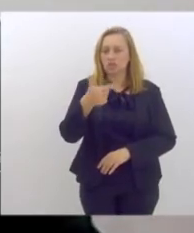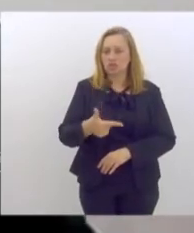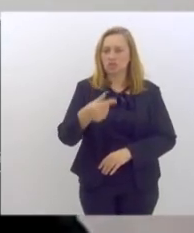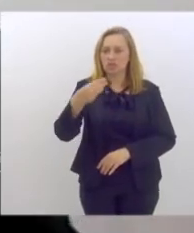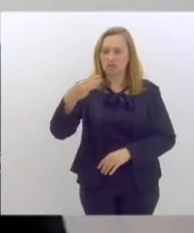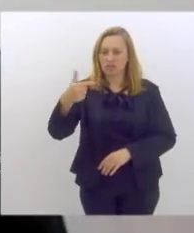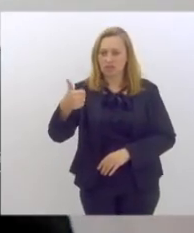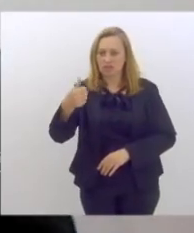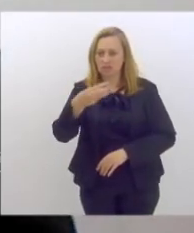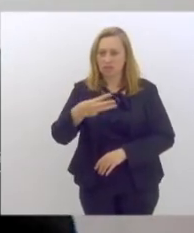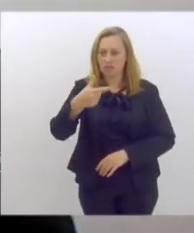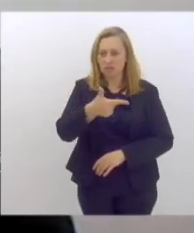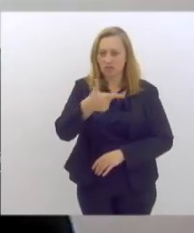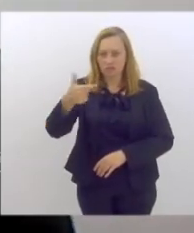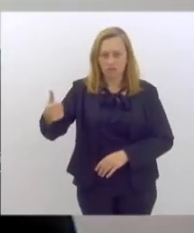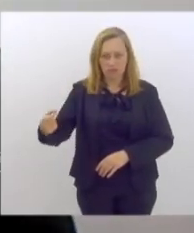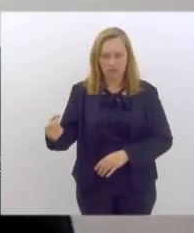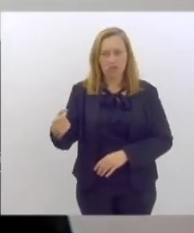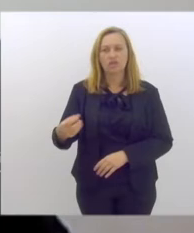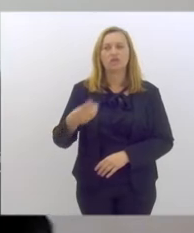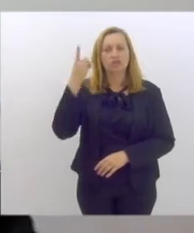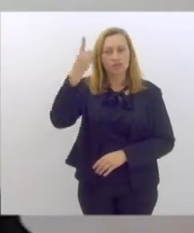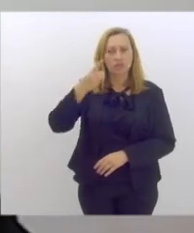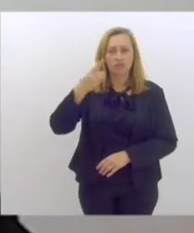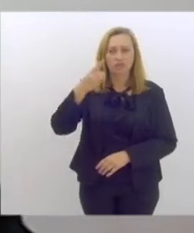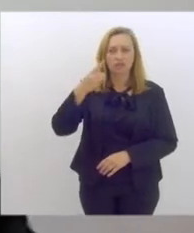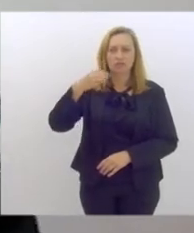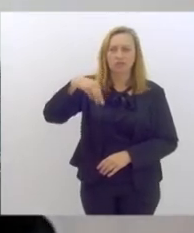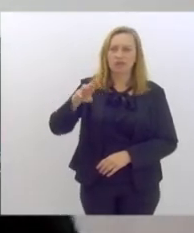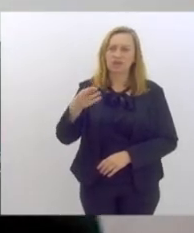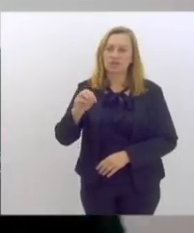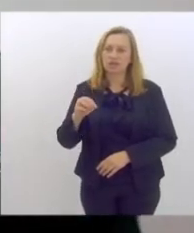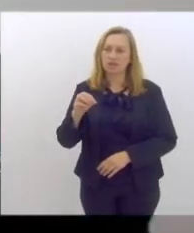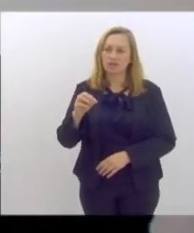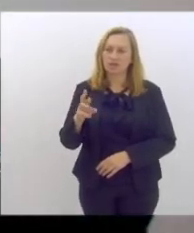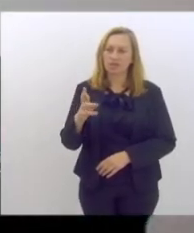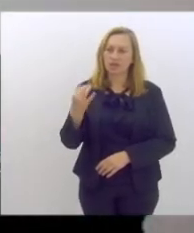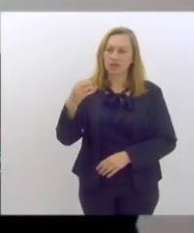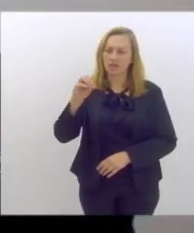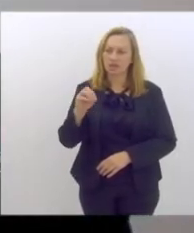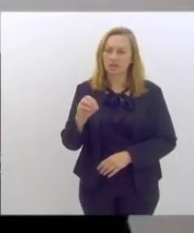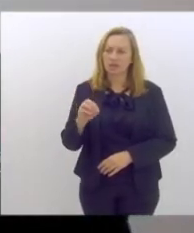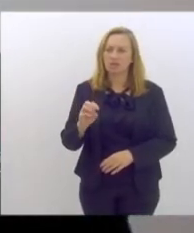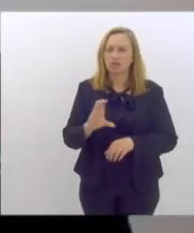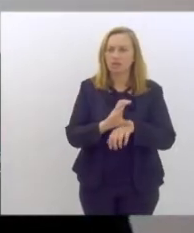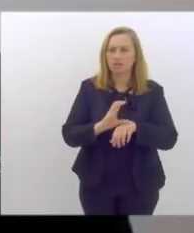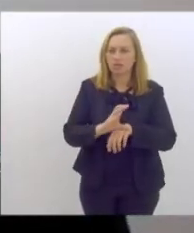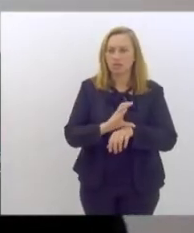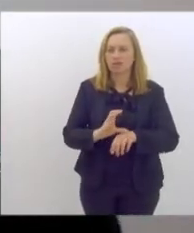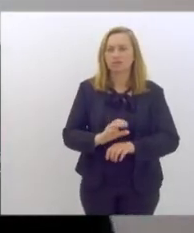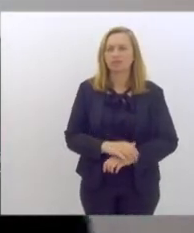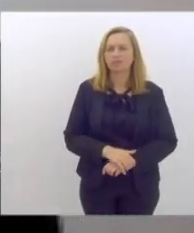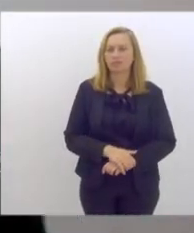2020 autoria do deputado Marcelo cabeleireiro parecer pela constitucionalidade